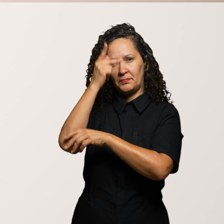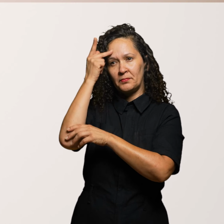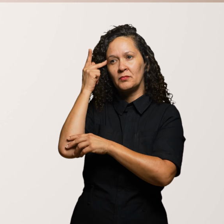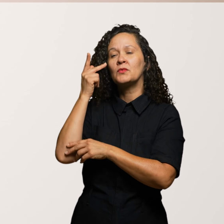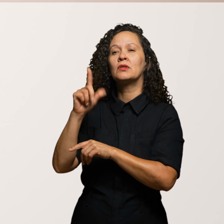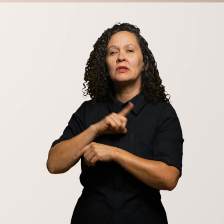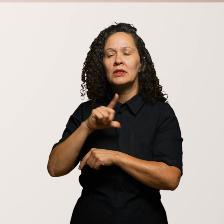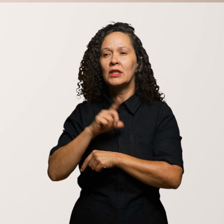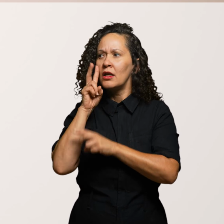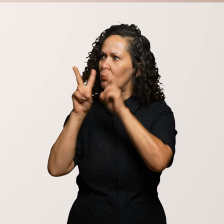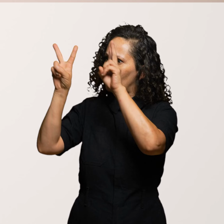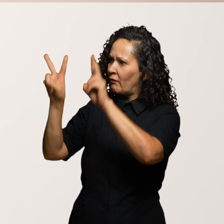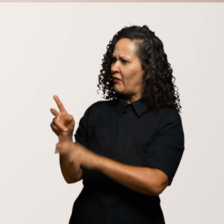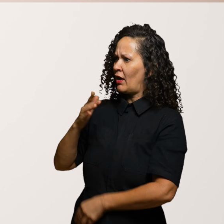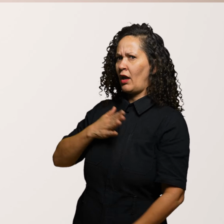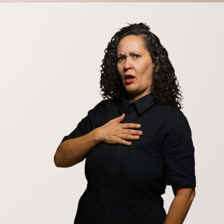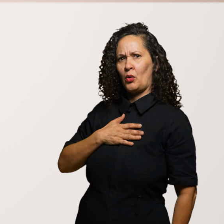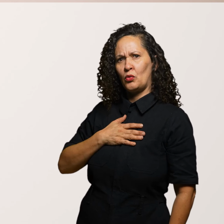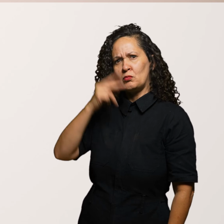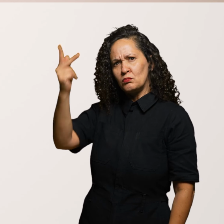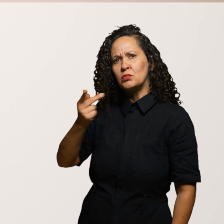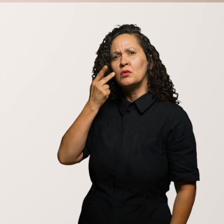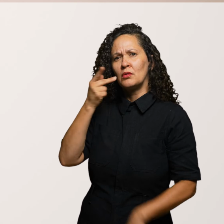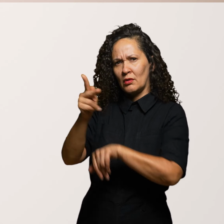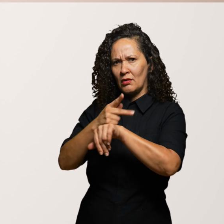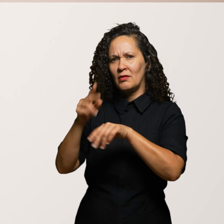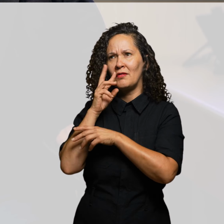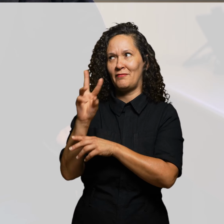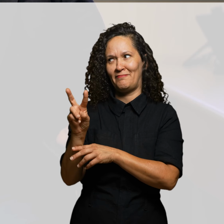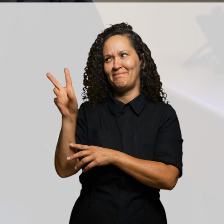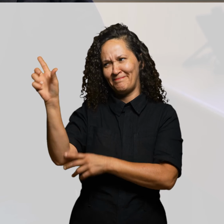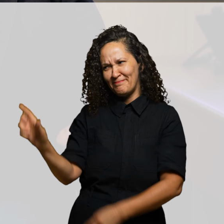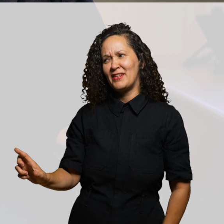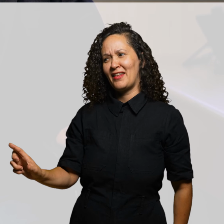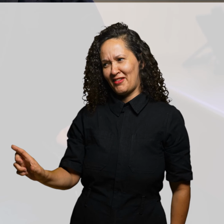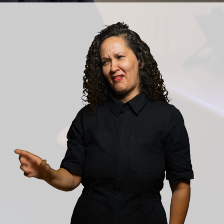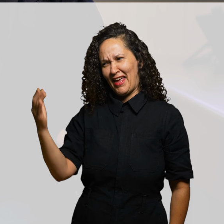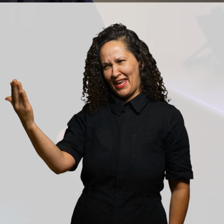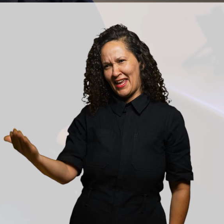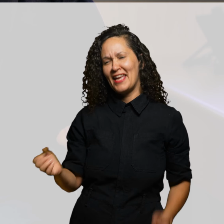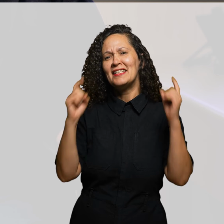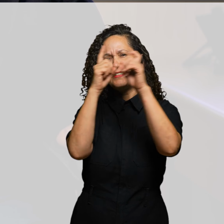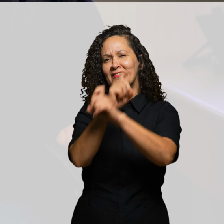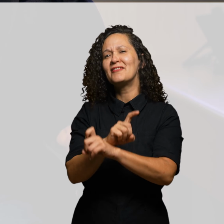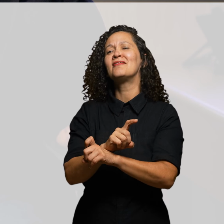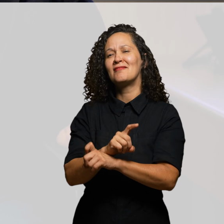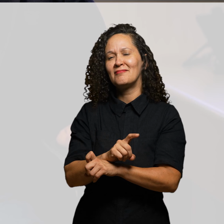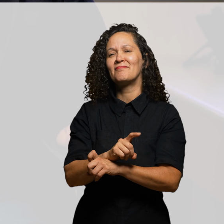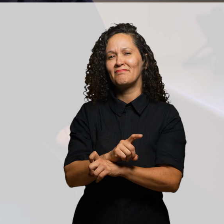me vendo nessa condição, elas vão ver, é uma pessoa com ele, com toda dificuldade.